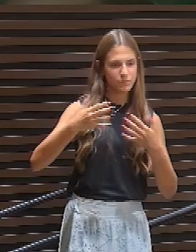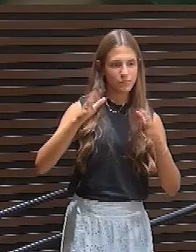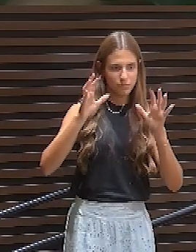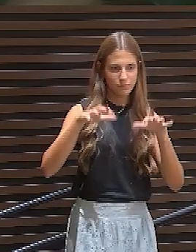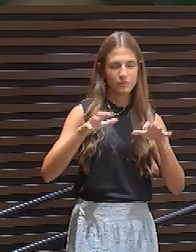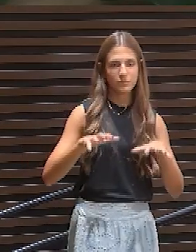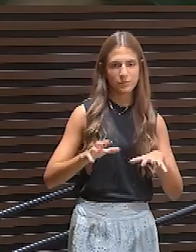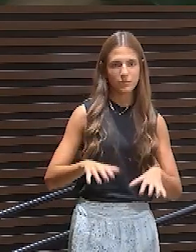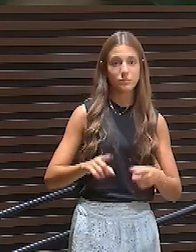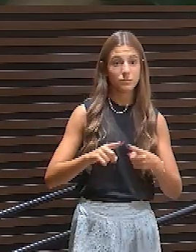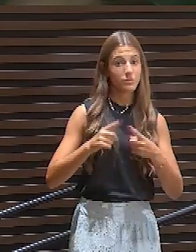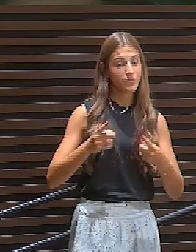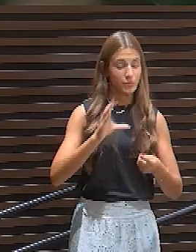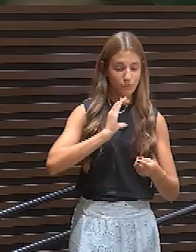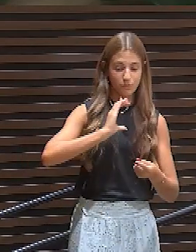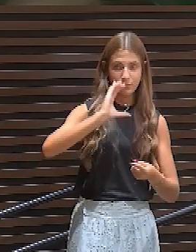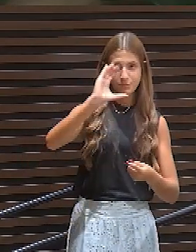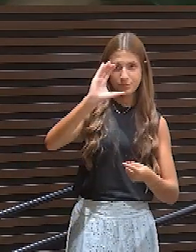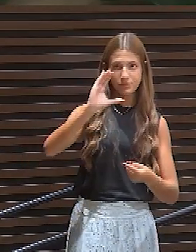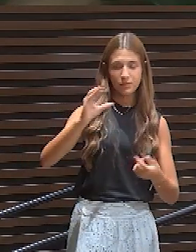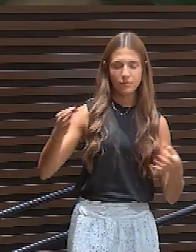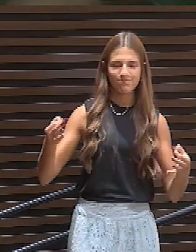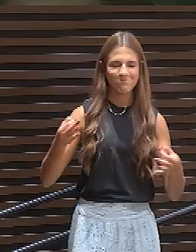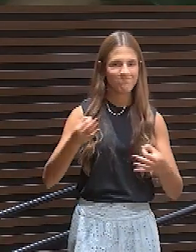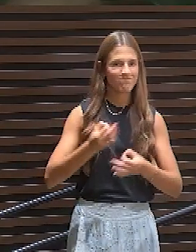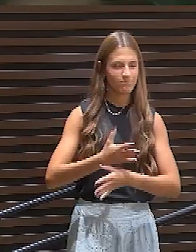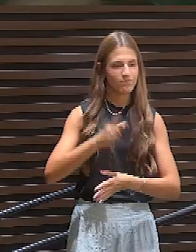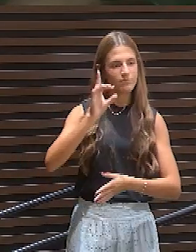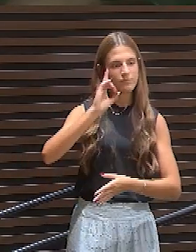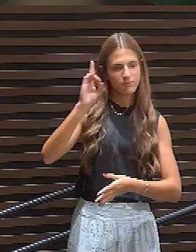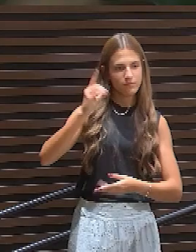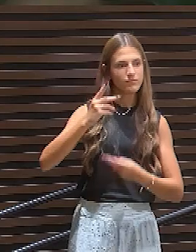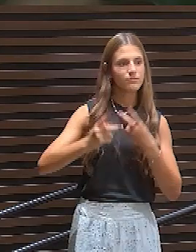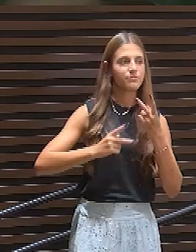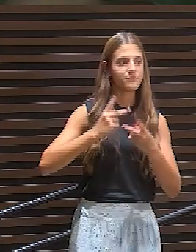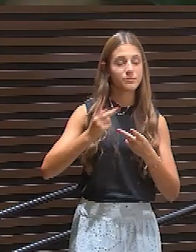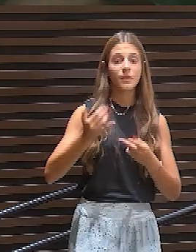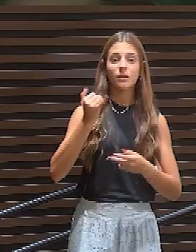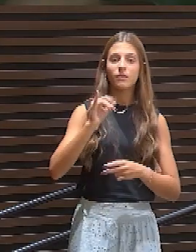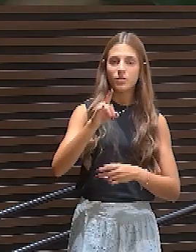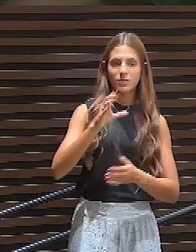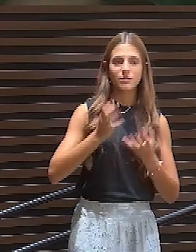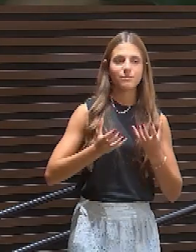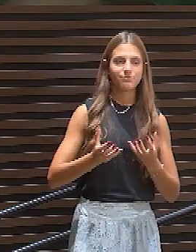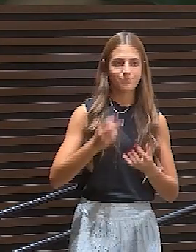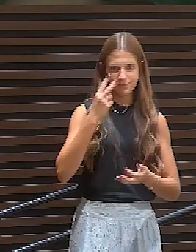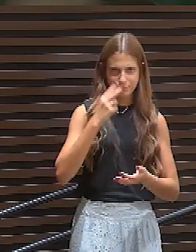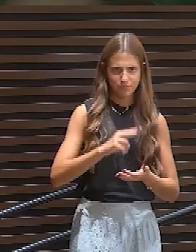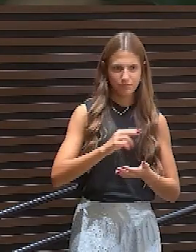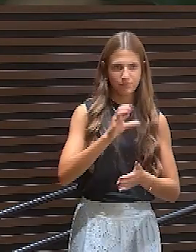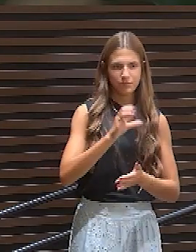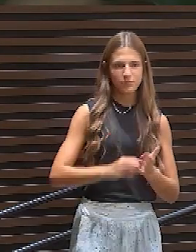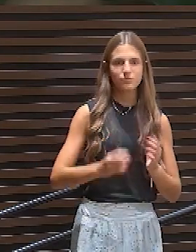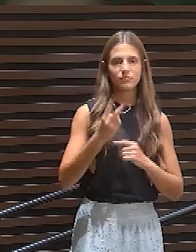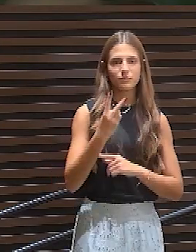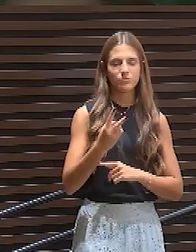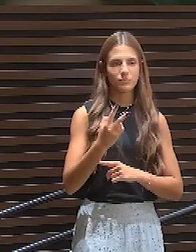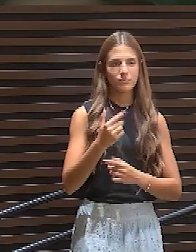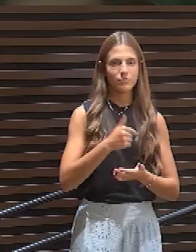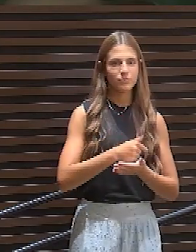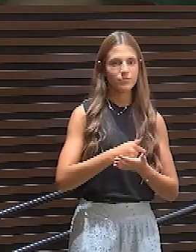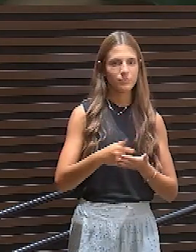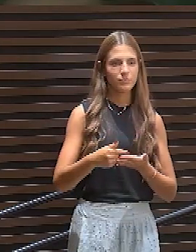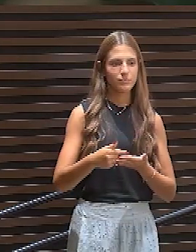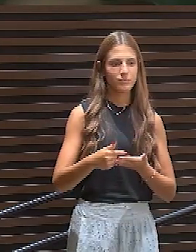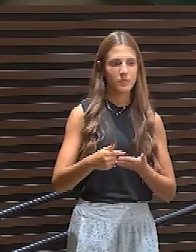que Deus disse. Depois, quando você quiser dar uma lidinha, lá no capítulo 2 de Gênesis, a